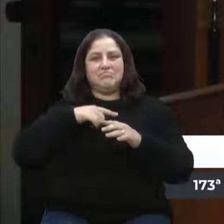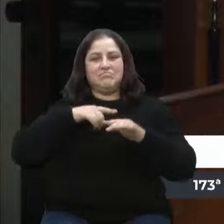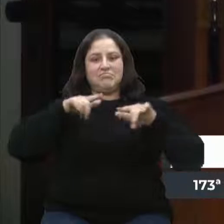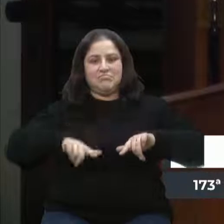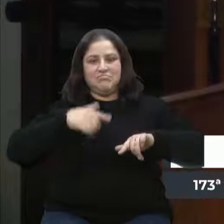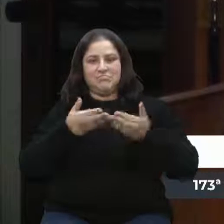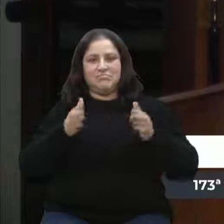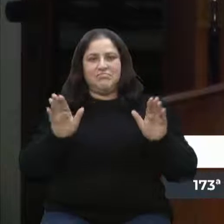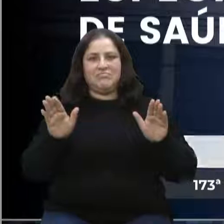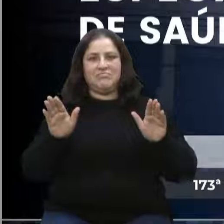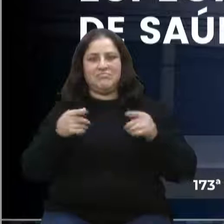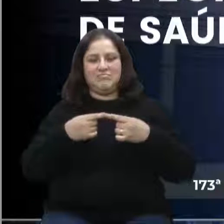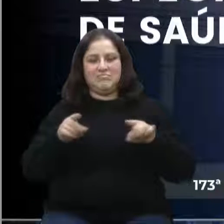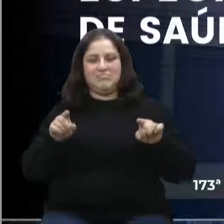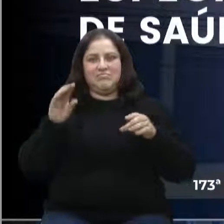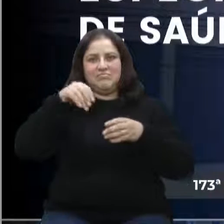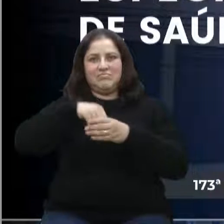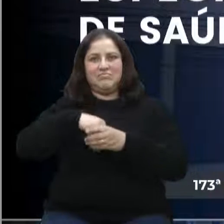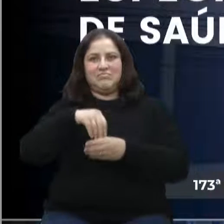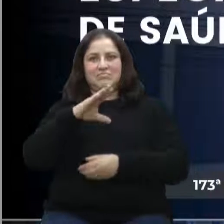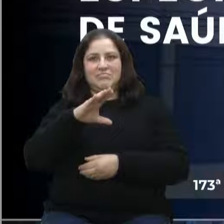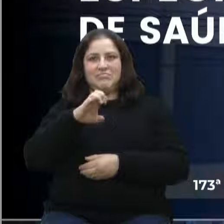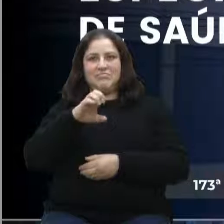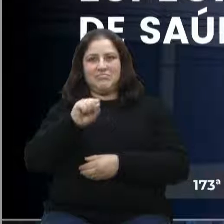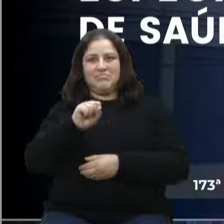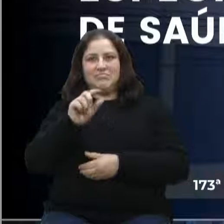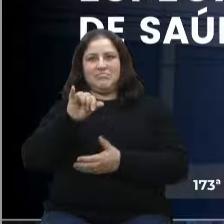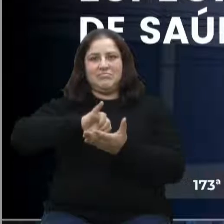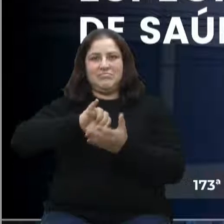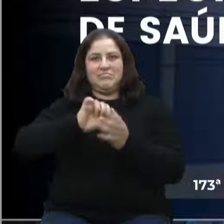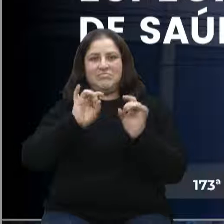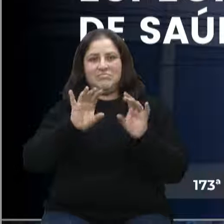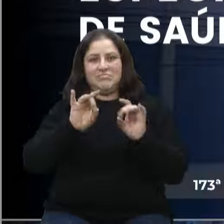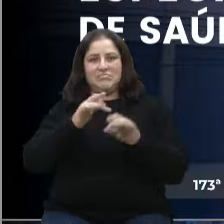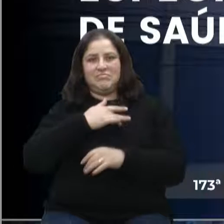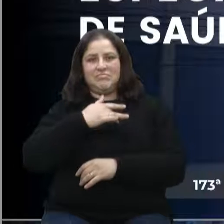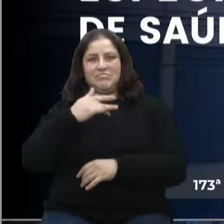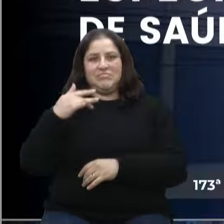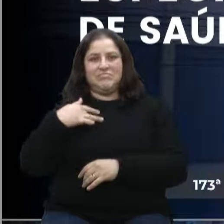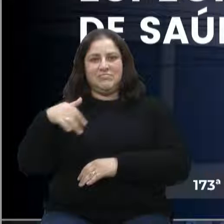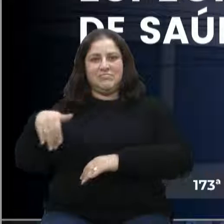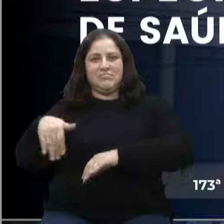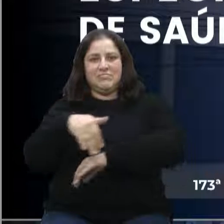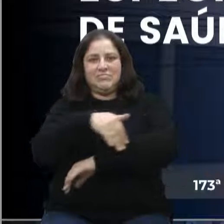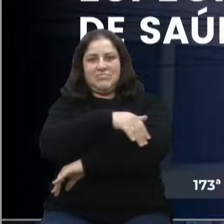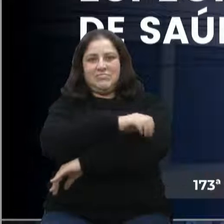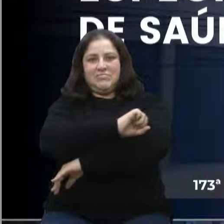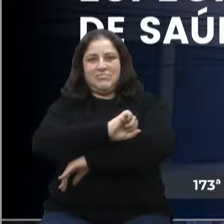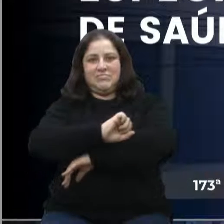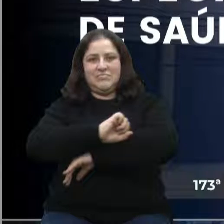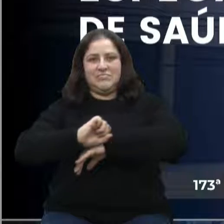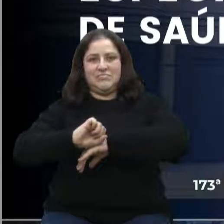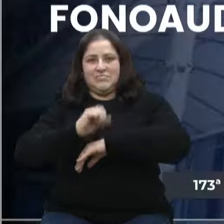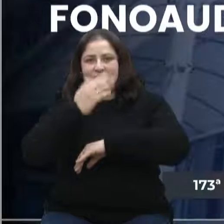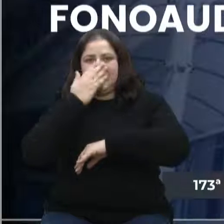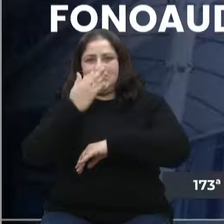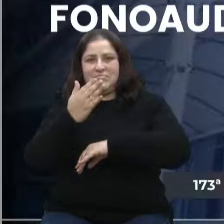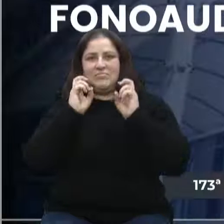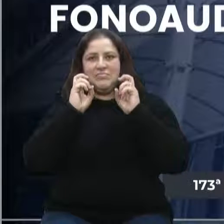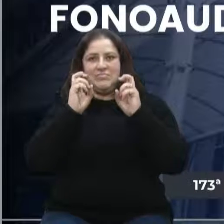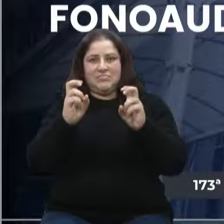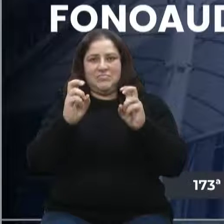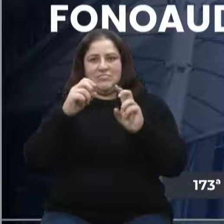foi inaugurado, ele fica dentro do SES, que é o Centro Especializado de Saúde, ali na Simbu, em frente às paradas de ônibus,